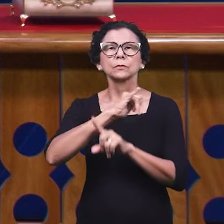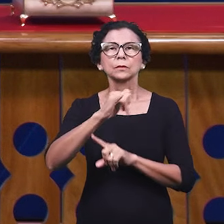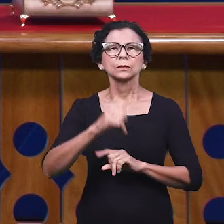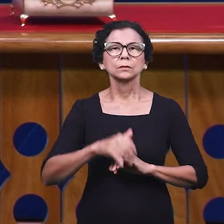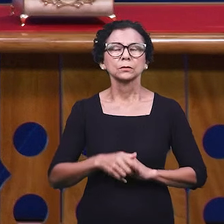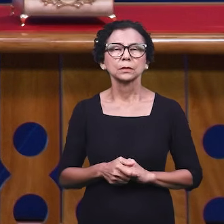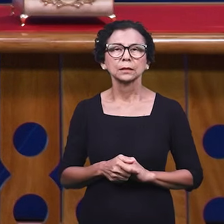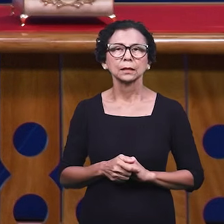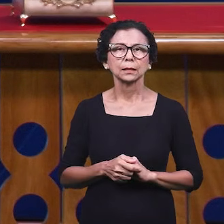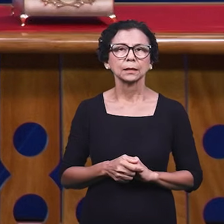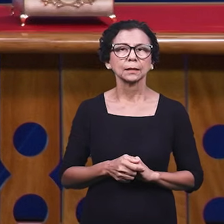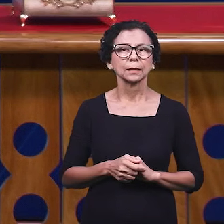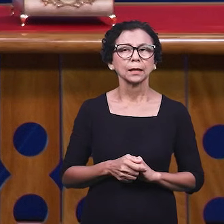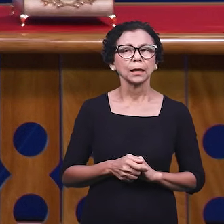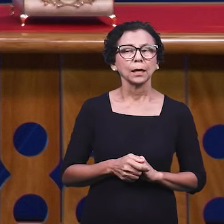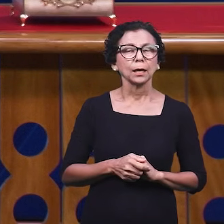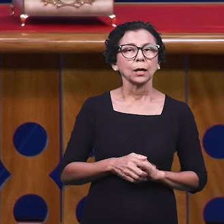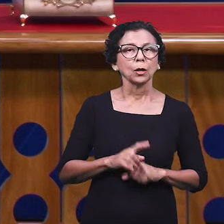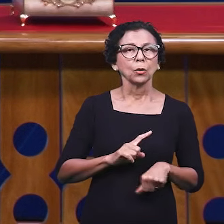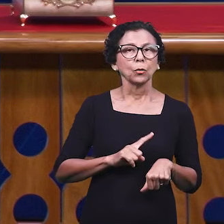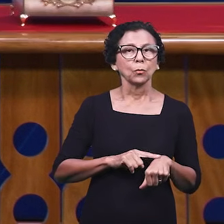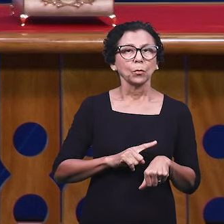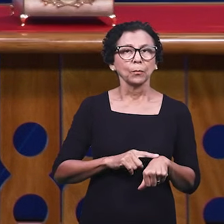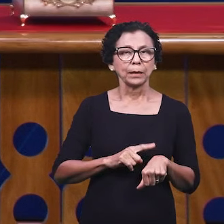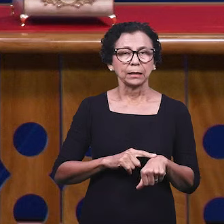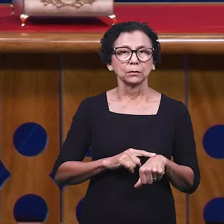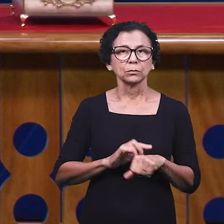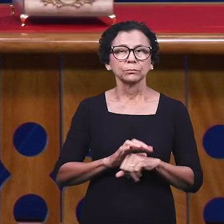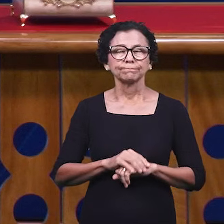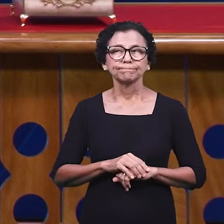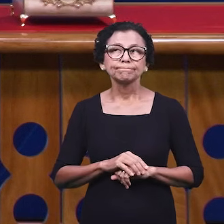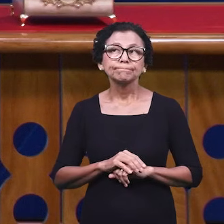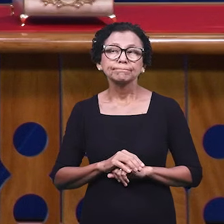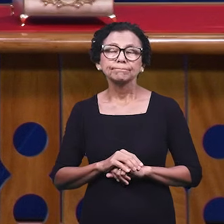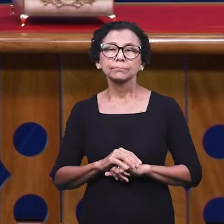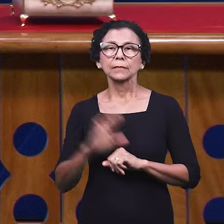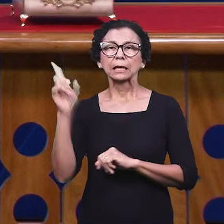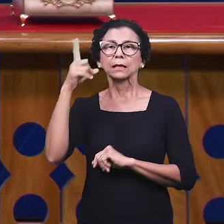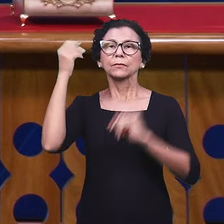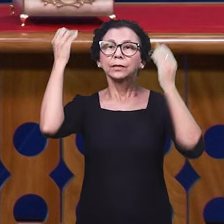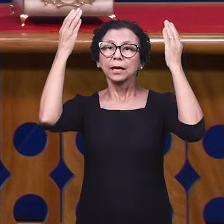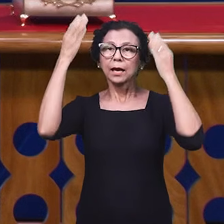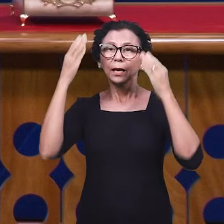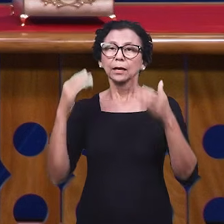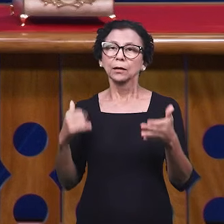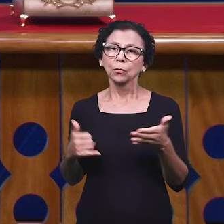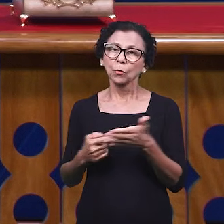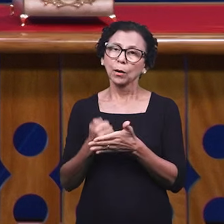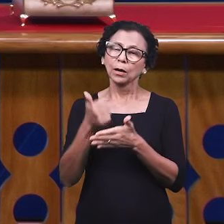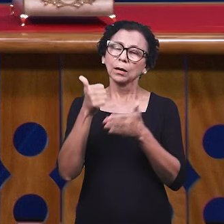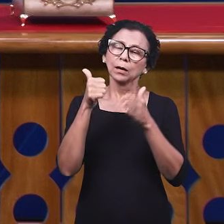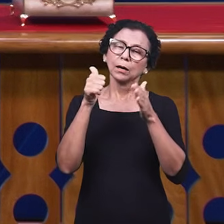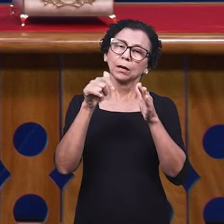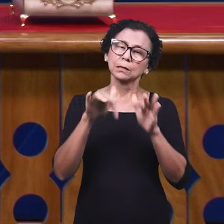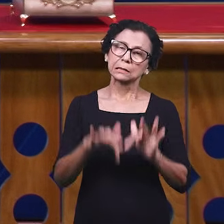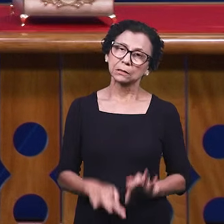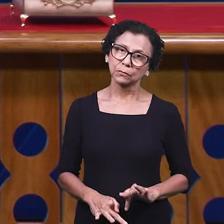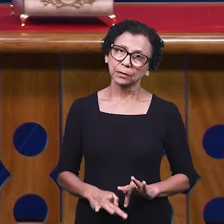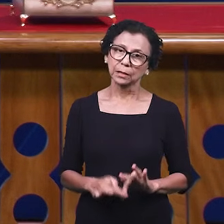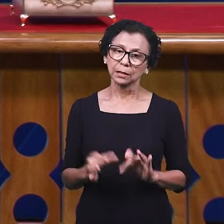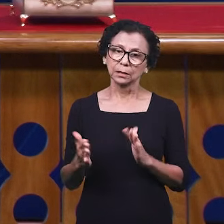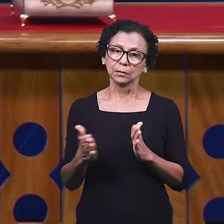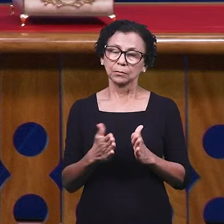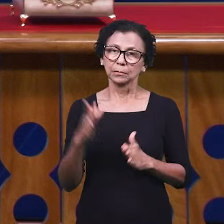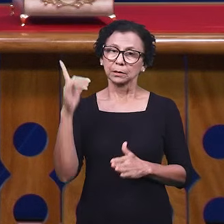de entrar na presença do rei, porque era o final do reinado de Davi. E nesse tempo, houve uma